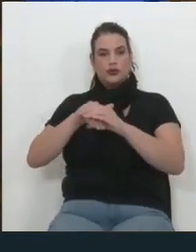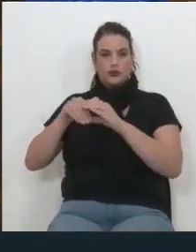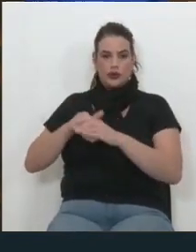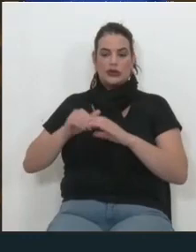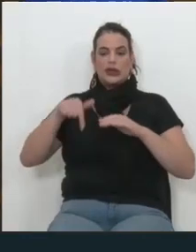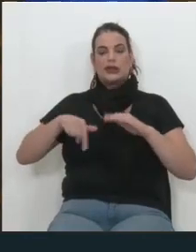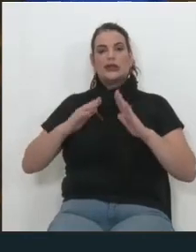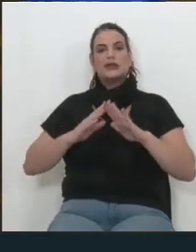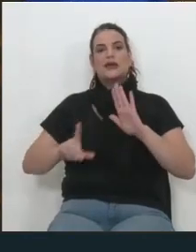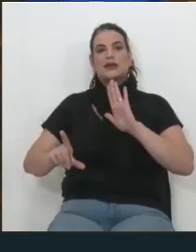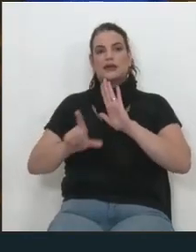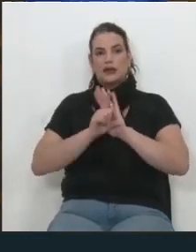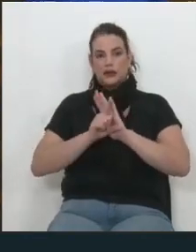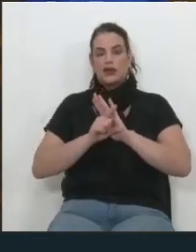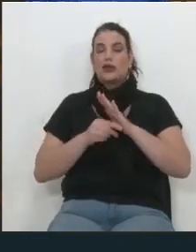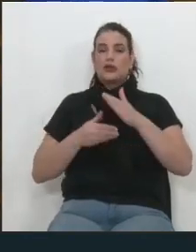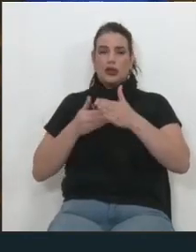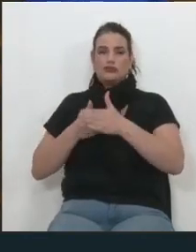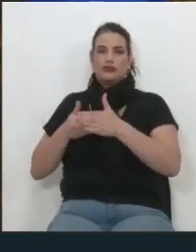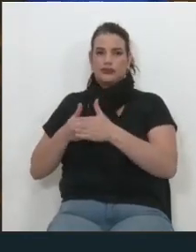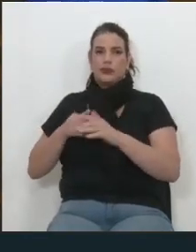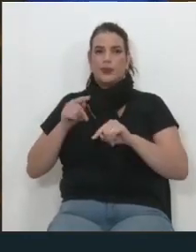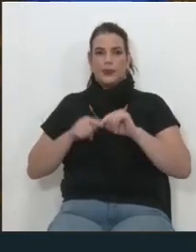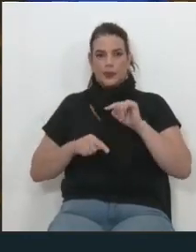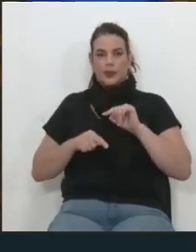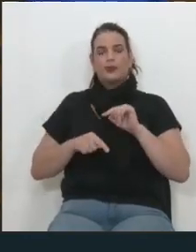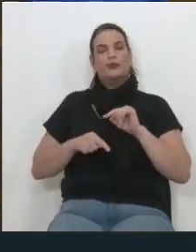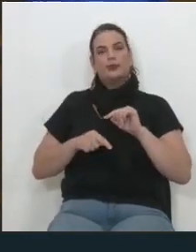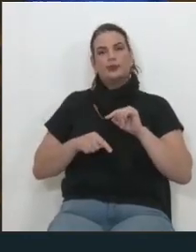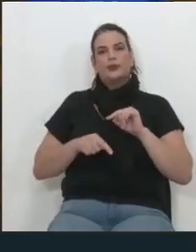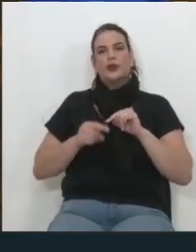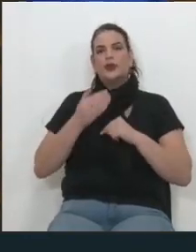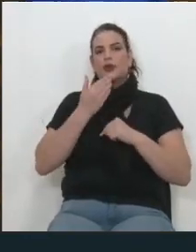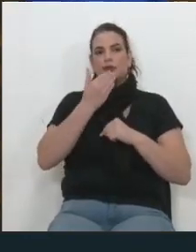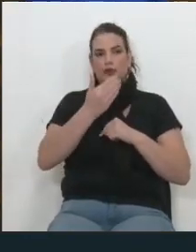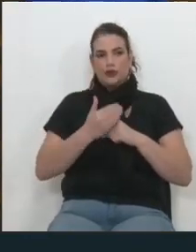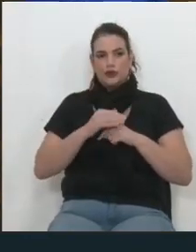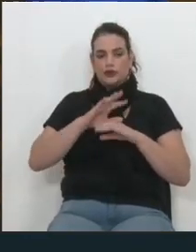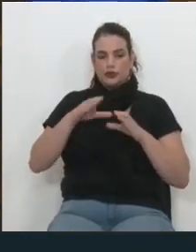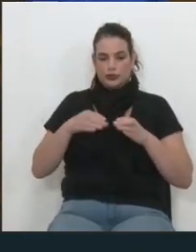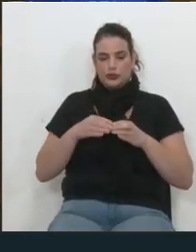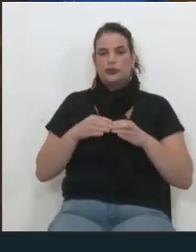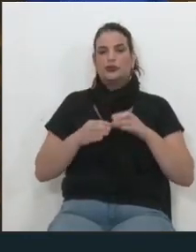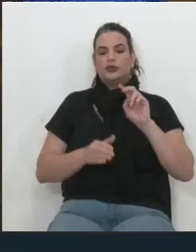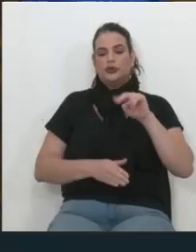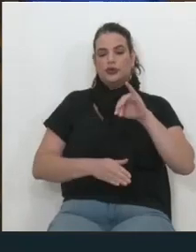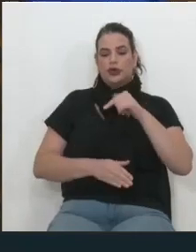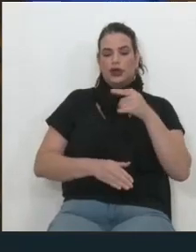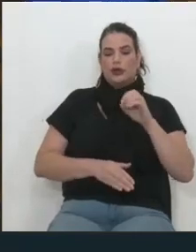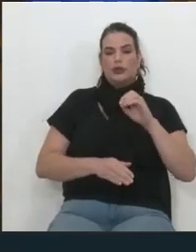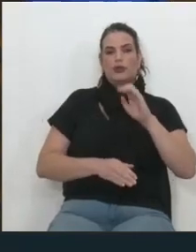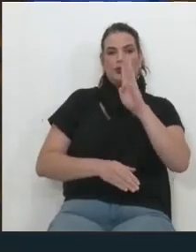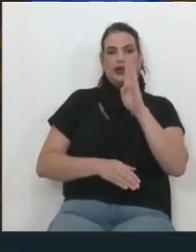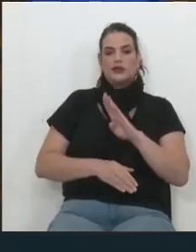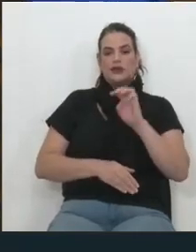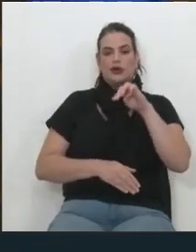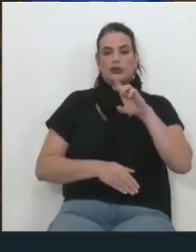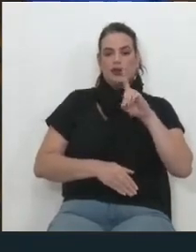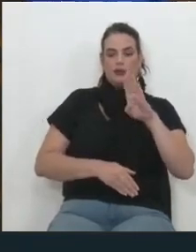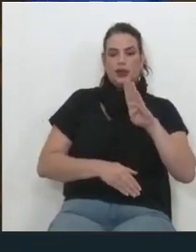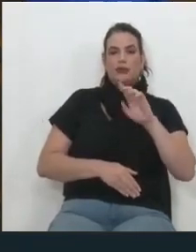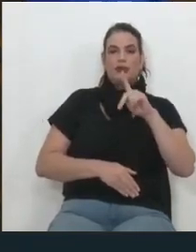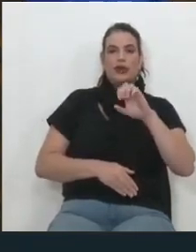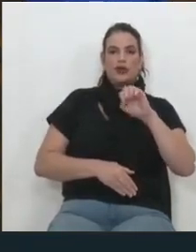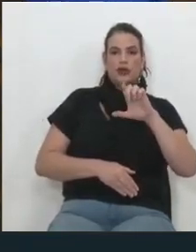e dos impedimentos apontados, solicitamos aos partidos União Brasil, MDB, PSOL,